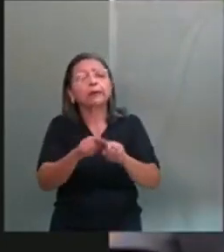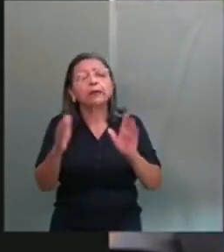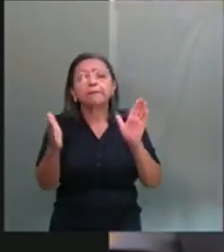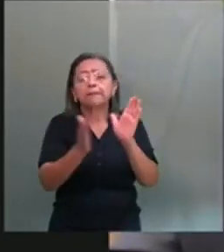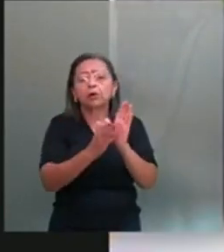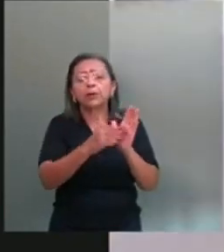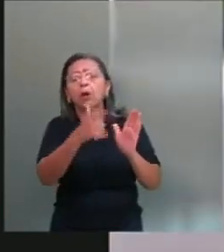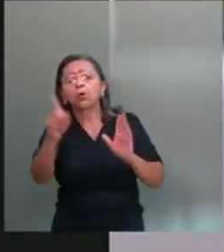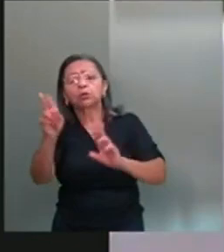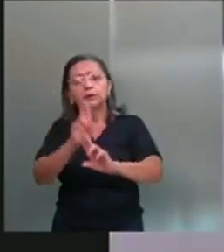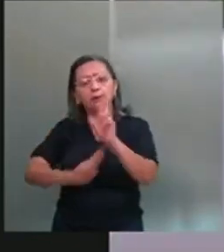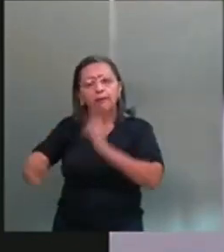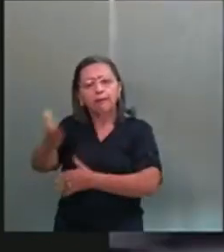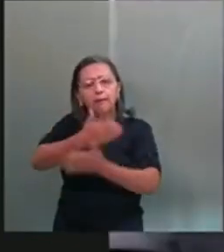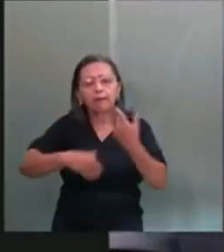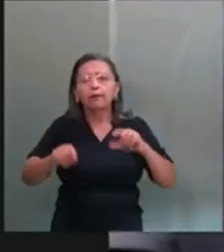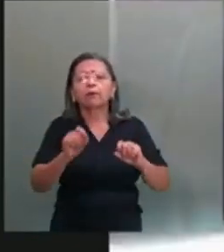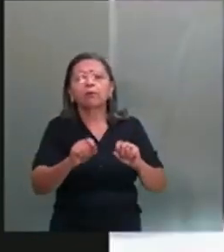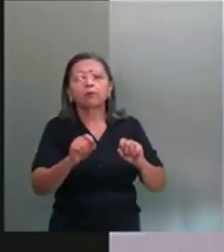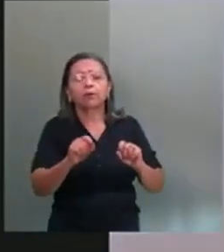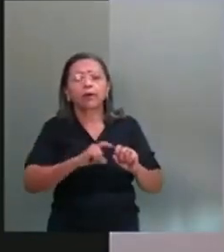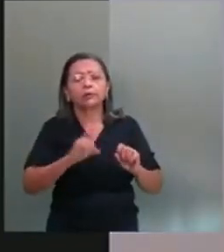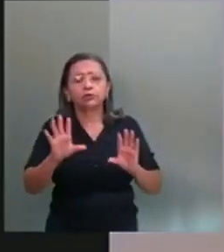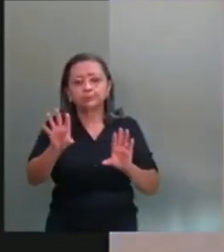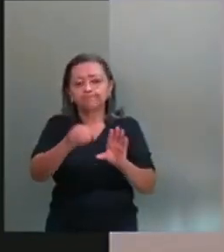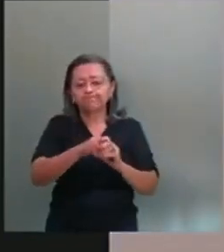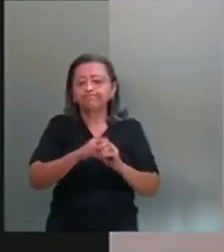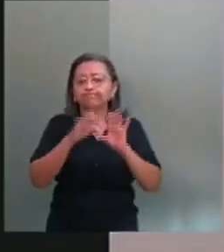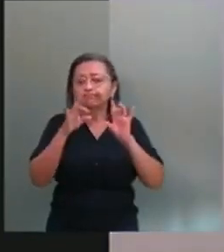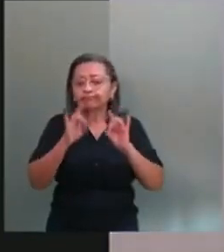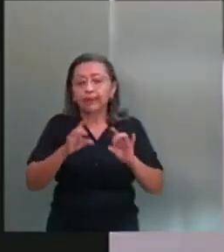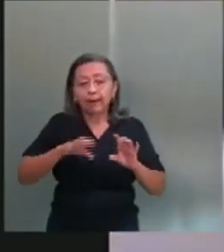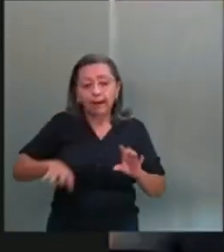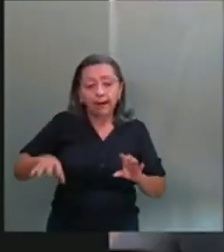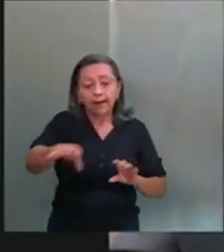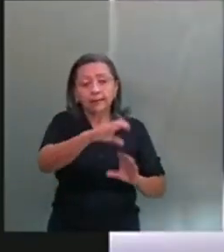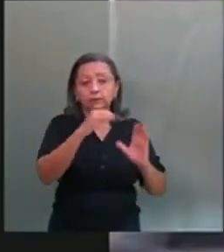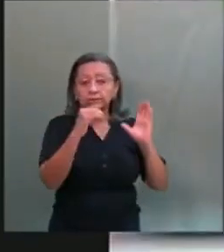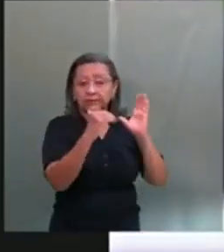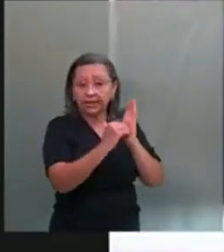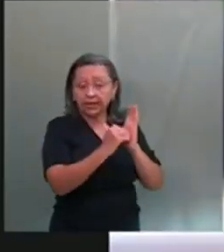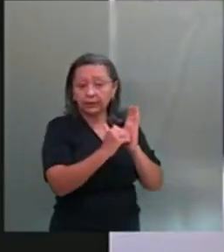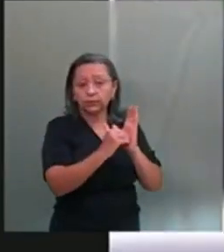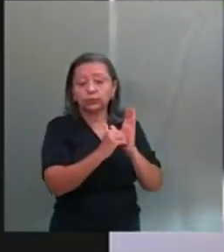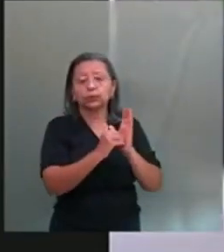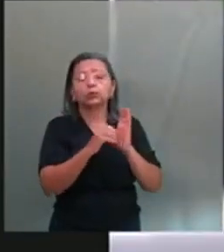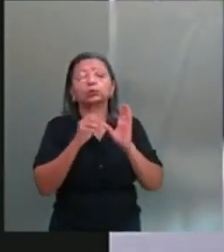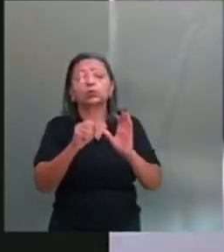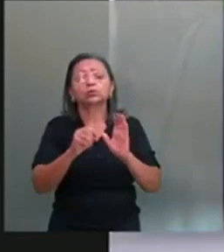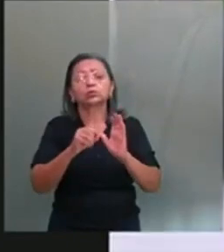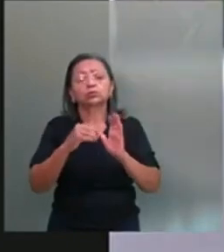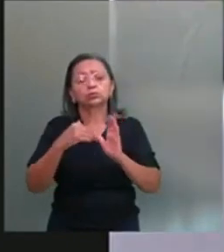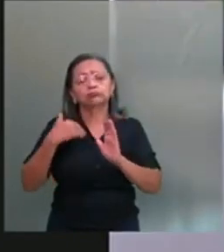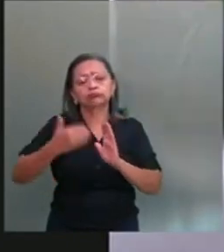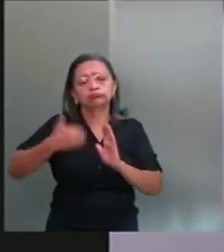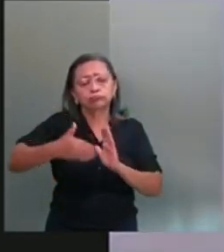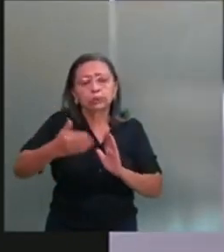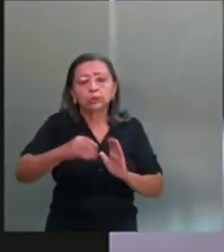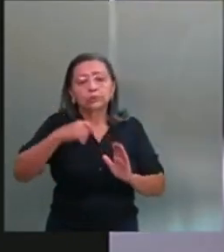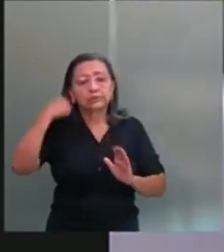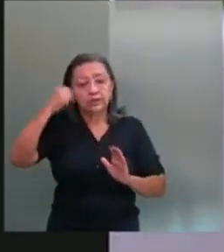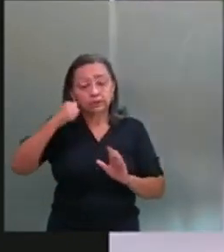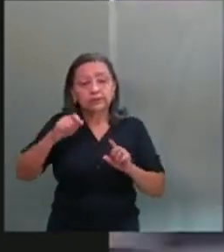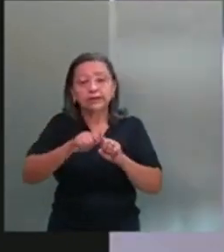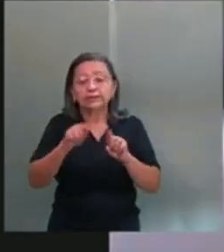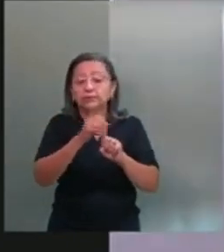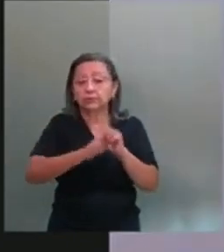outras redações. Como elo de integração entre as áreas do Senado, dos mandatos dos senadores e da